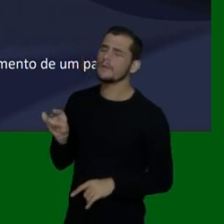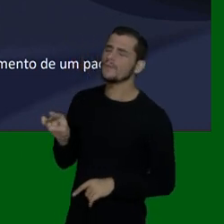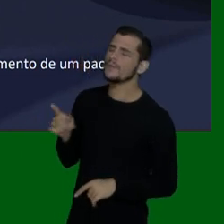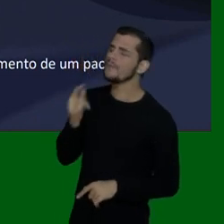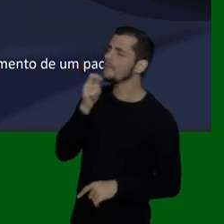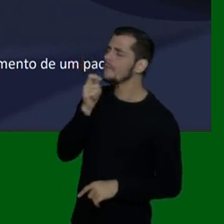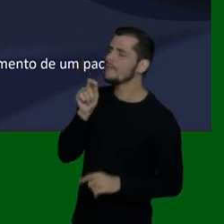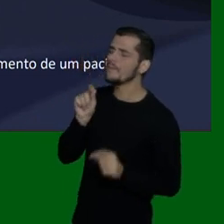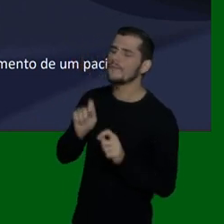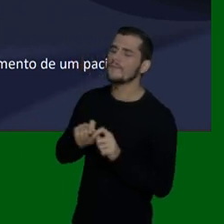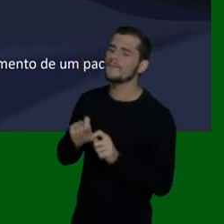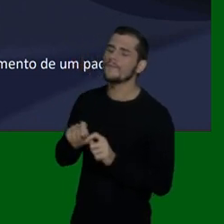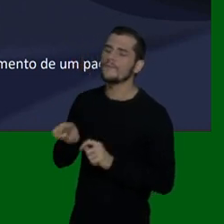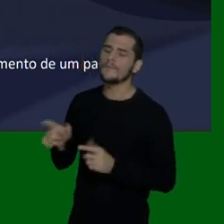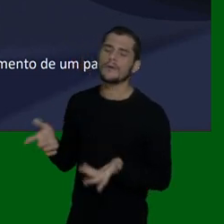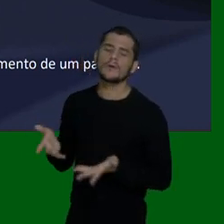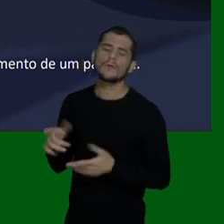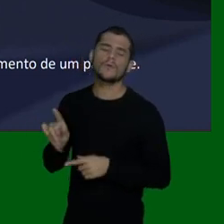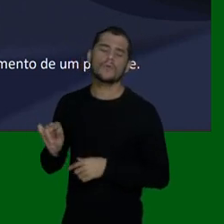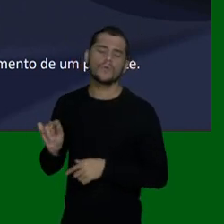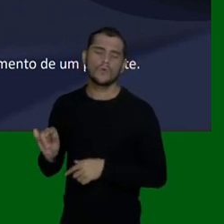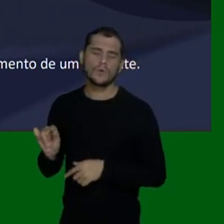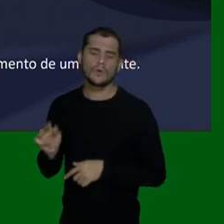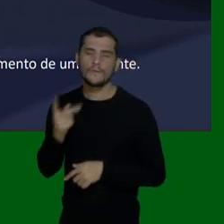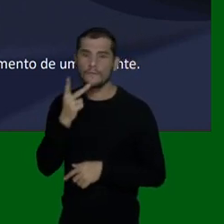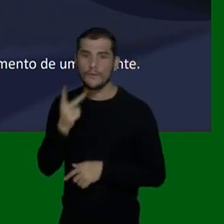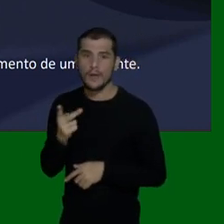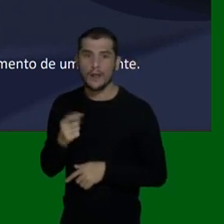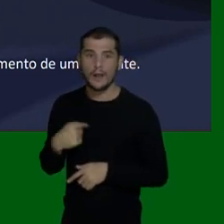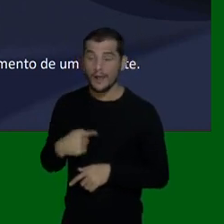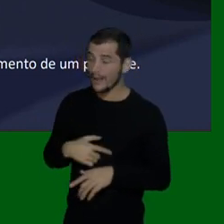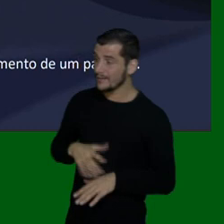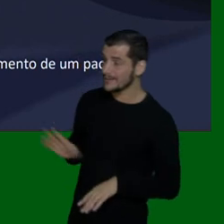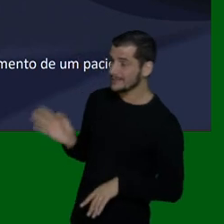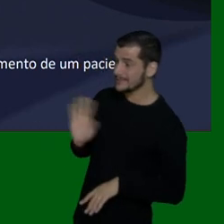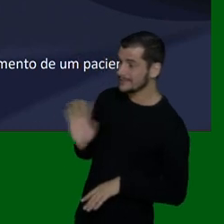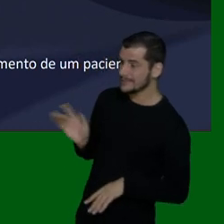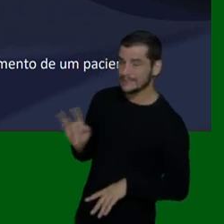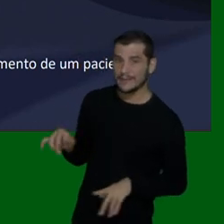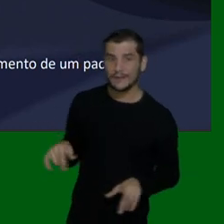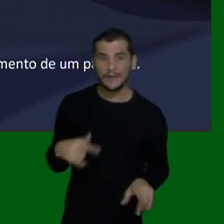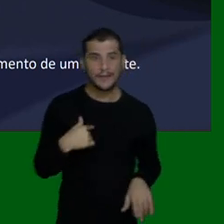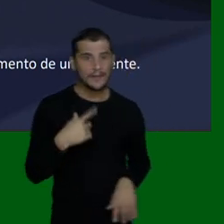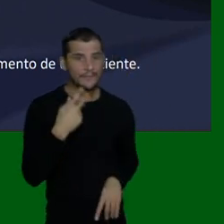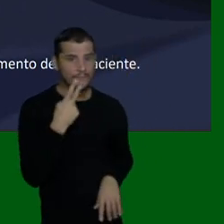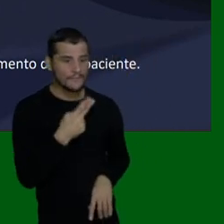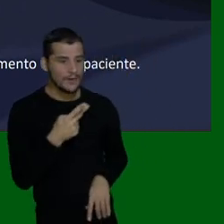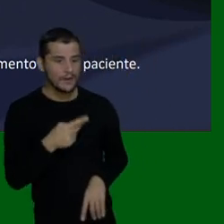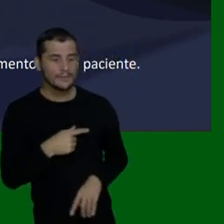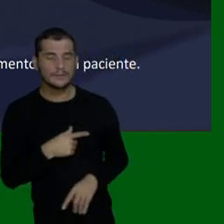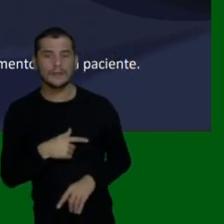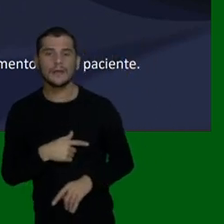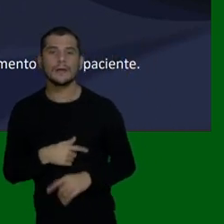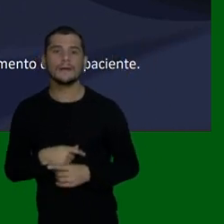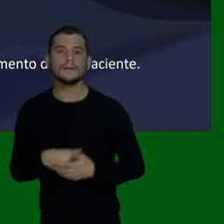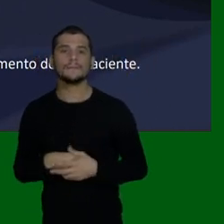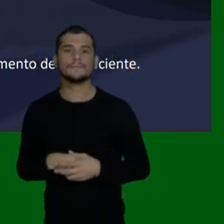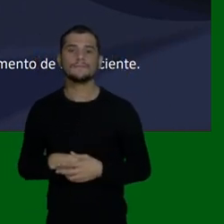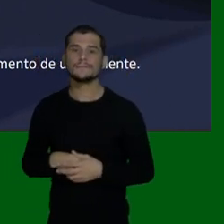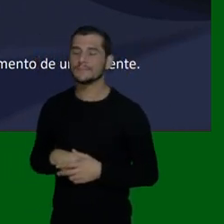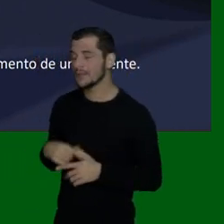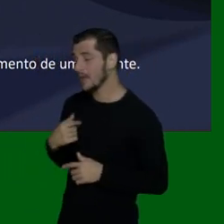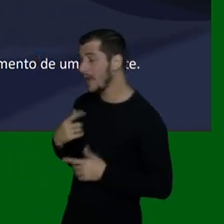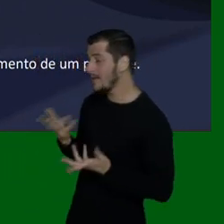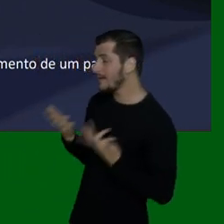agora que eu já tô te te dando tchau eu disse para ele eu vou te dar uma aa eu vou te dar